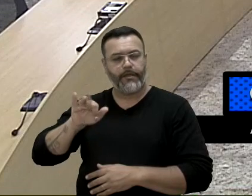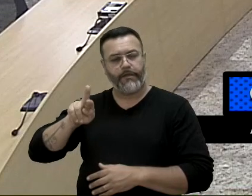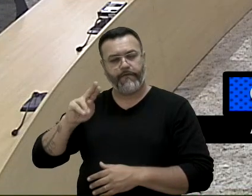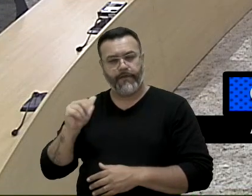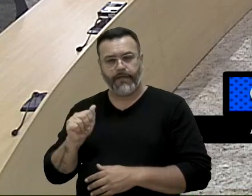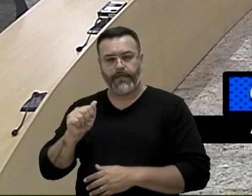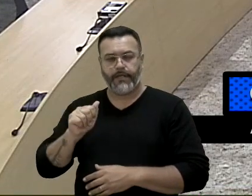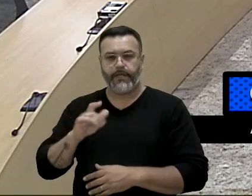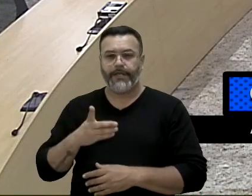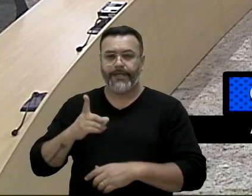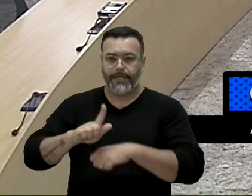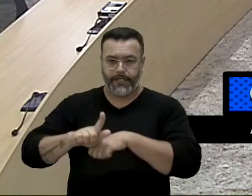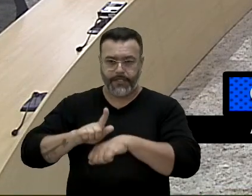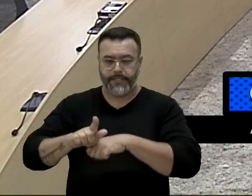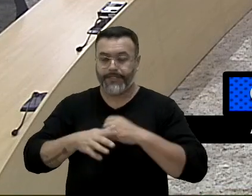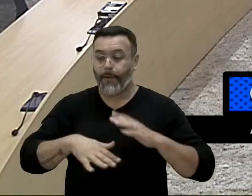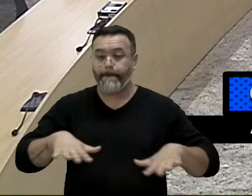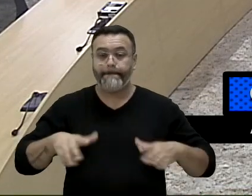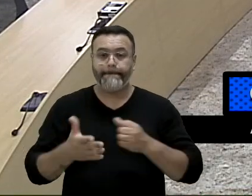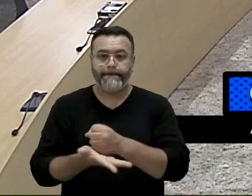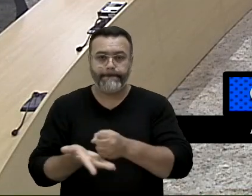Saúde.